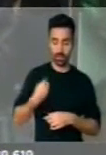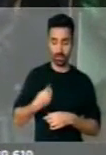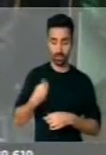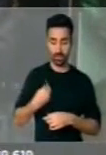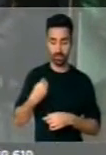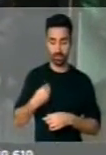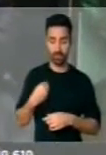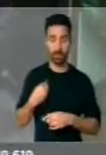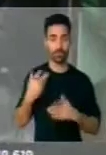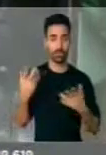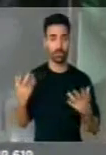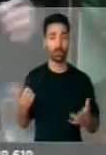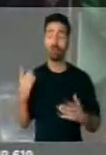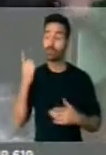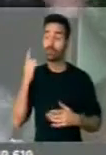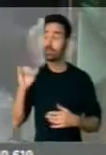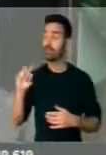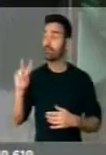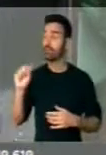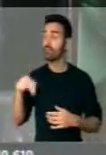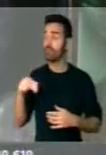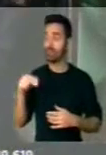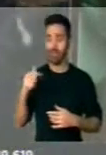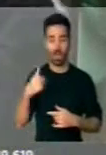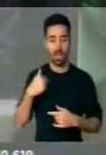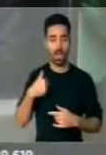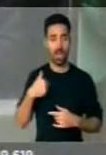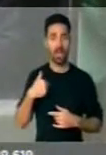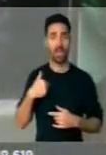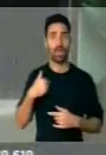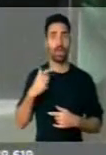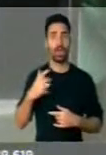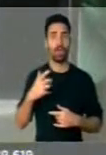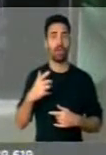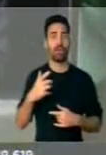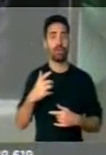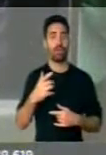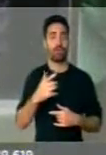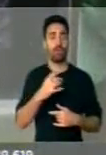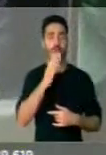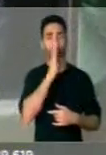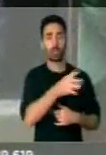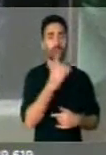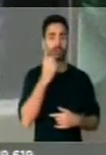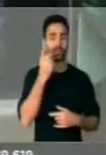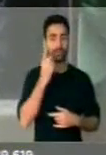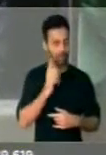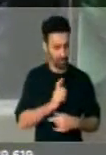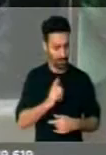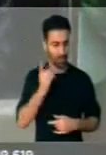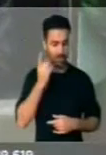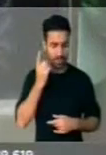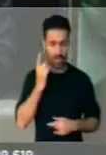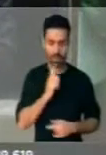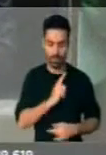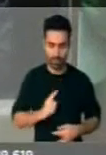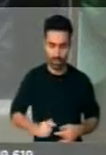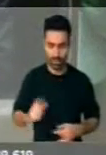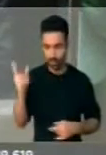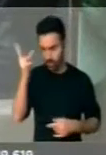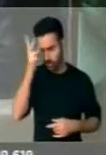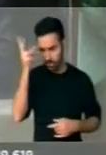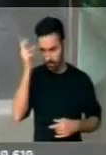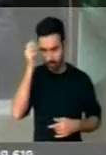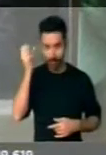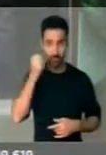aqui, deputado Ivan, daquele que pega deputado. Tem deputados, senadores, governadores e prefeitos que por